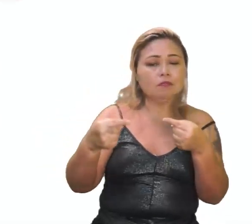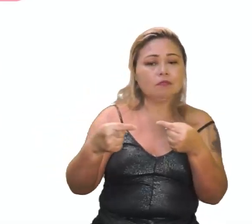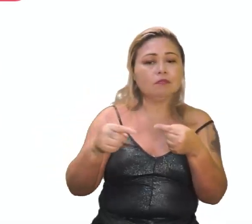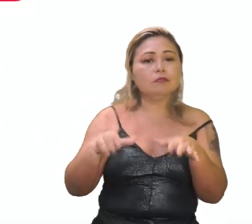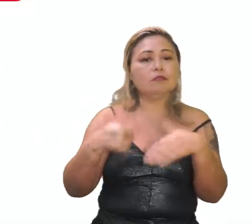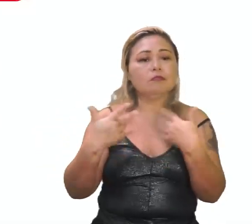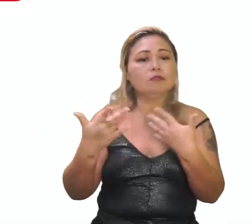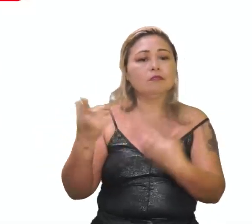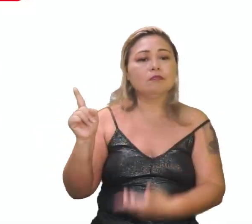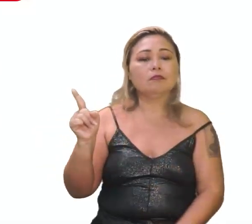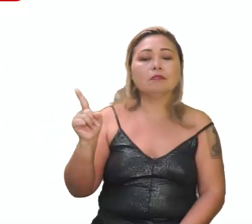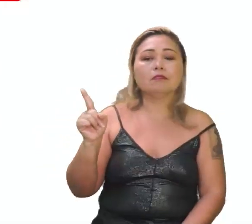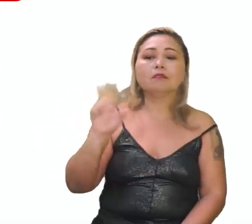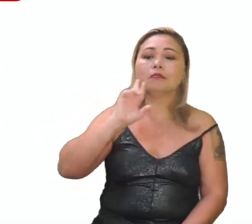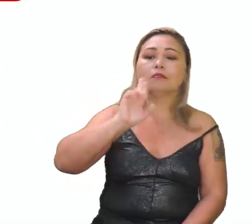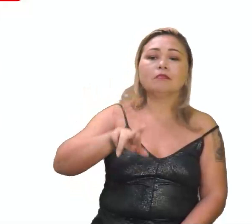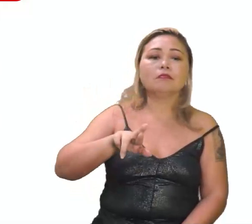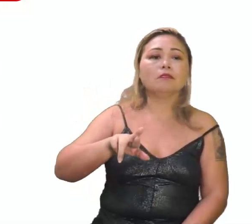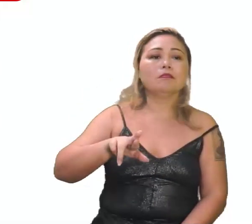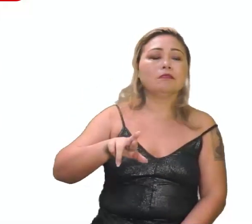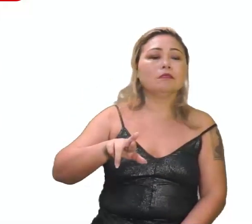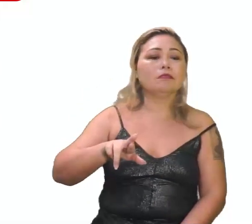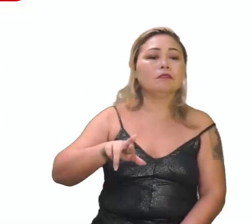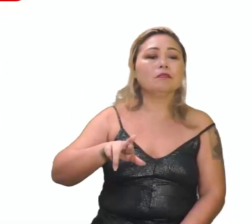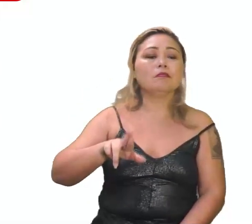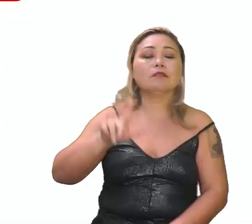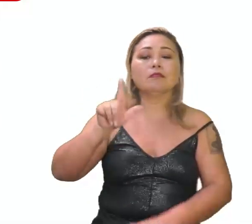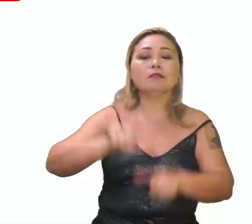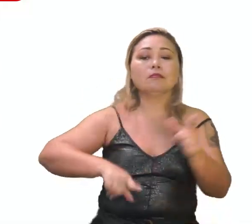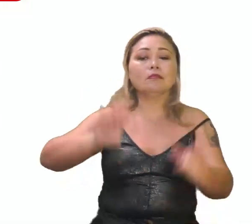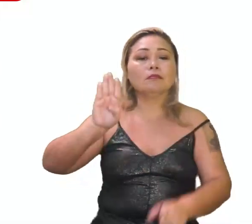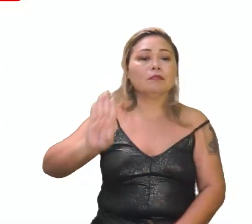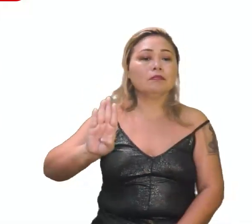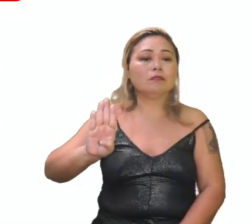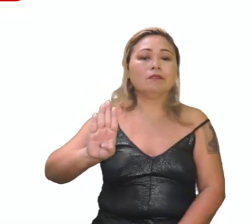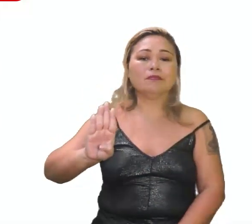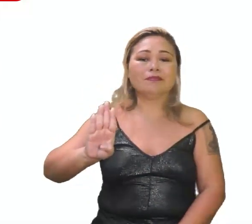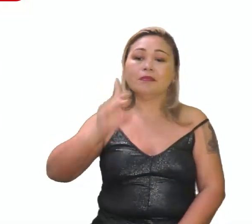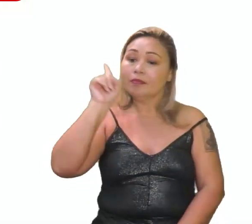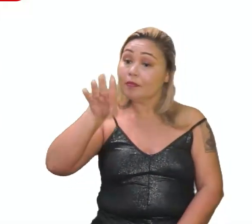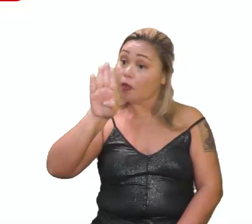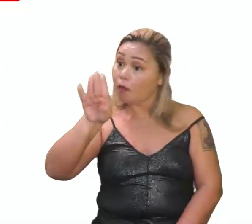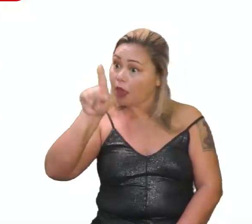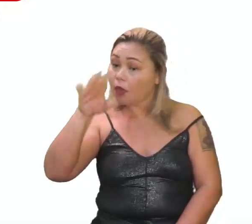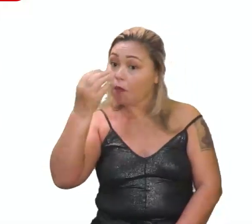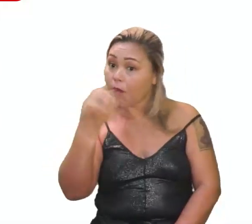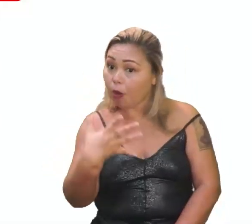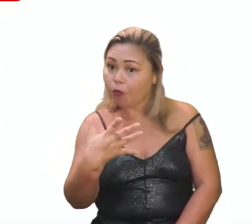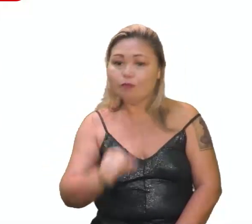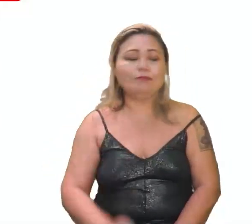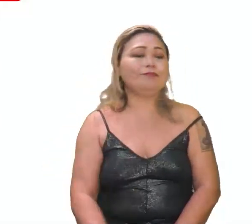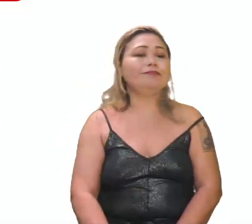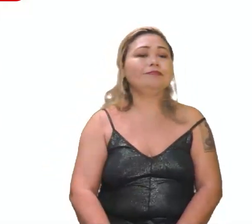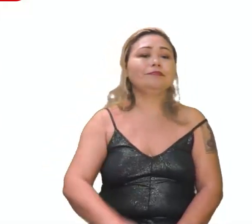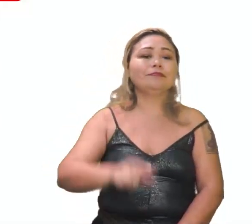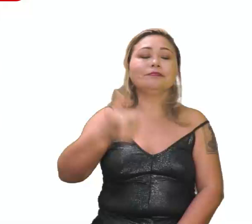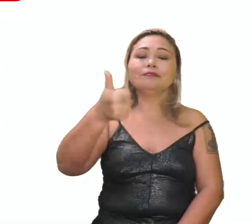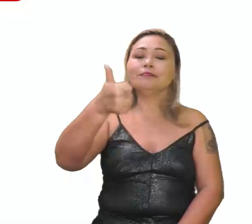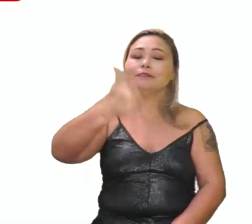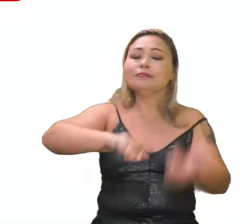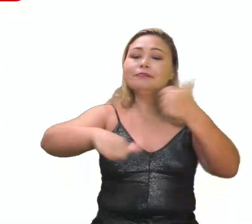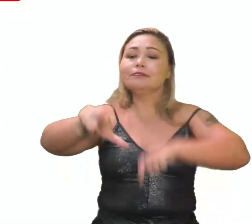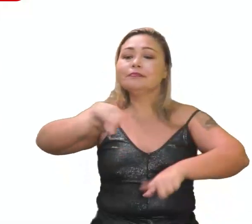né? Olha lá a nossa resposta. Letra B de bom, meninos.